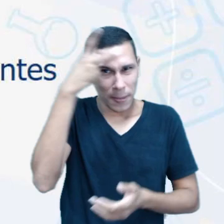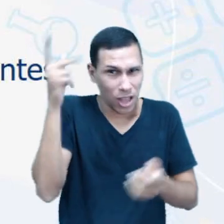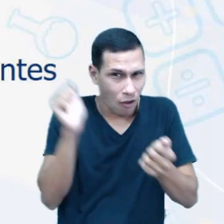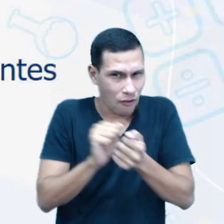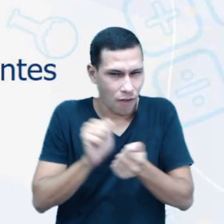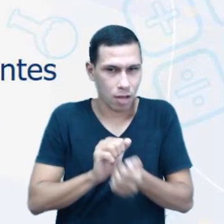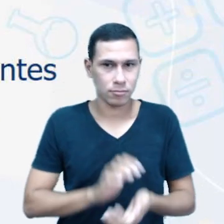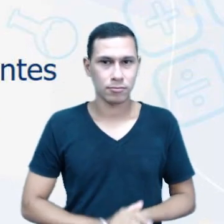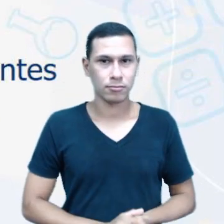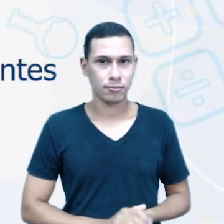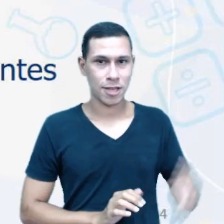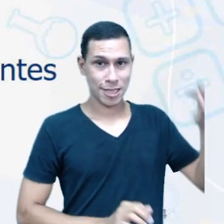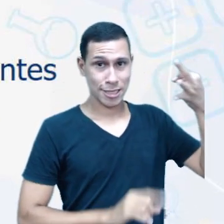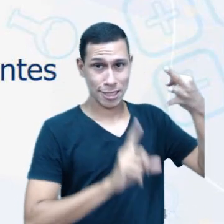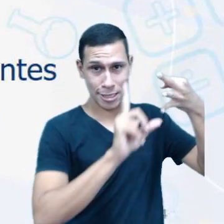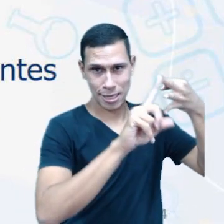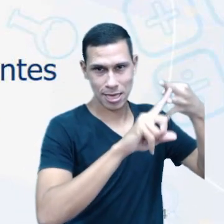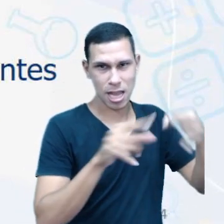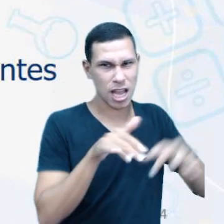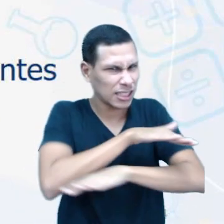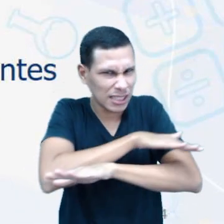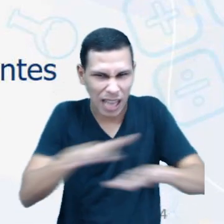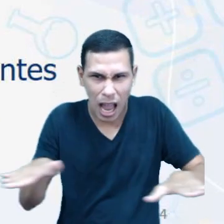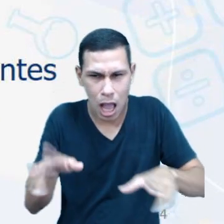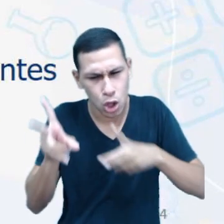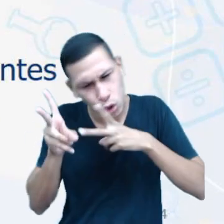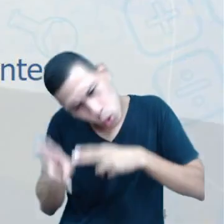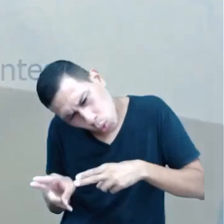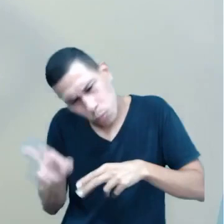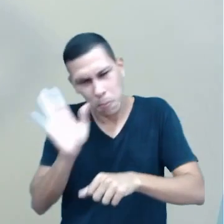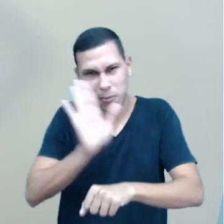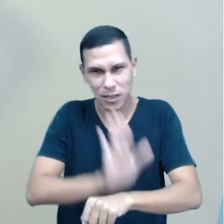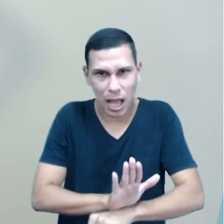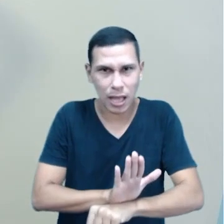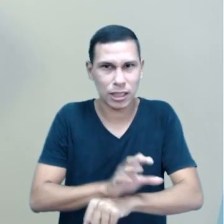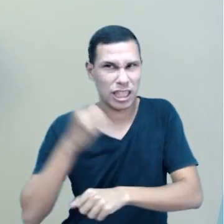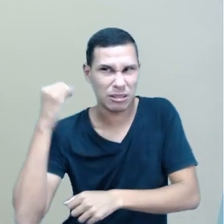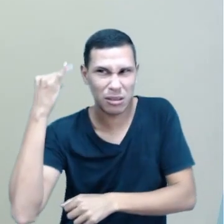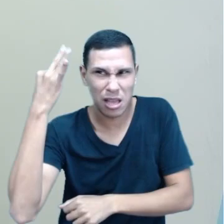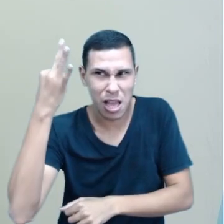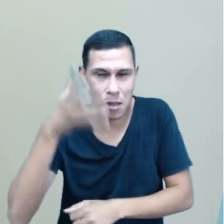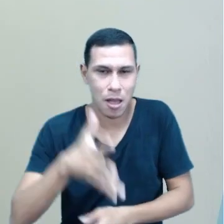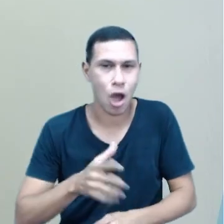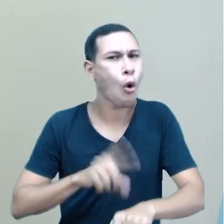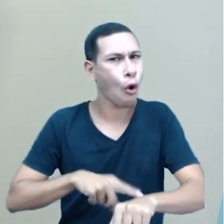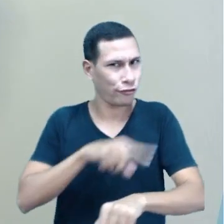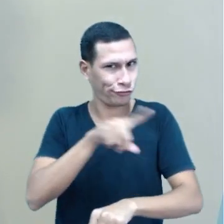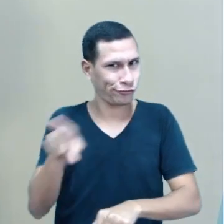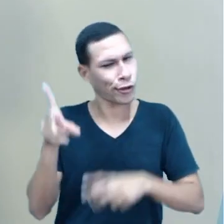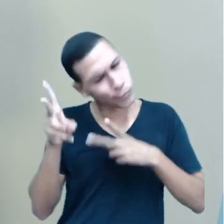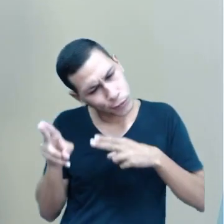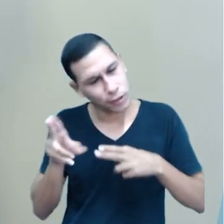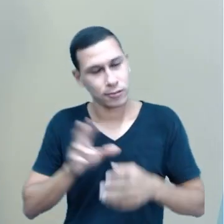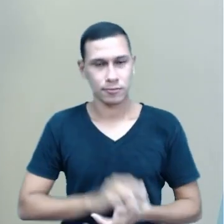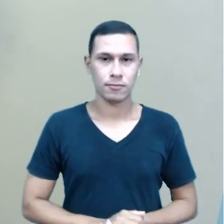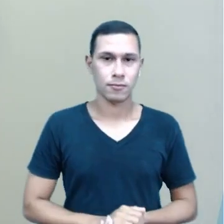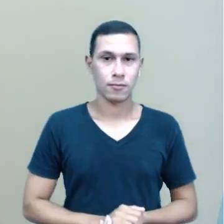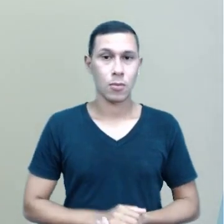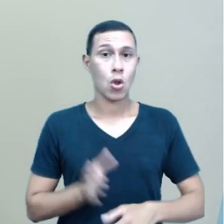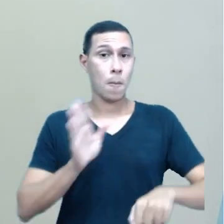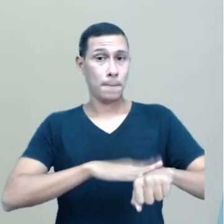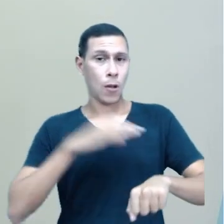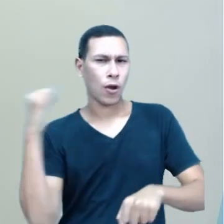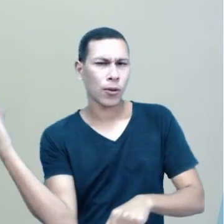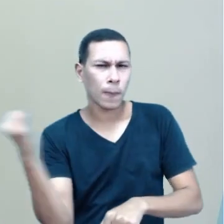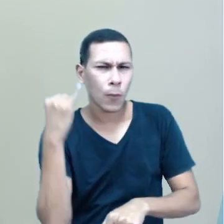chega de dormir tarde. De que horas vocês estão dormindo? O mais importante nesse